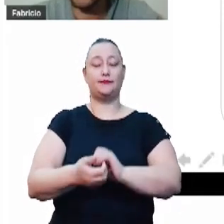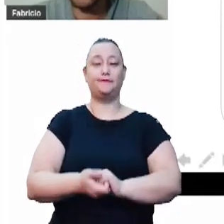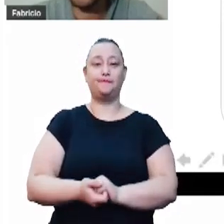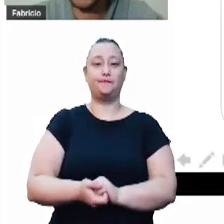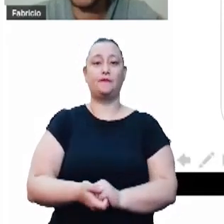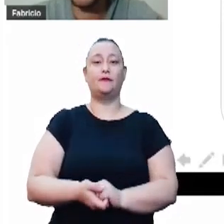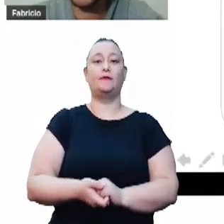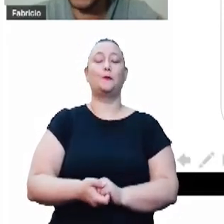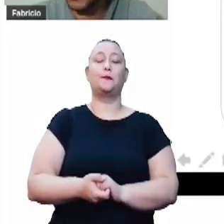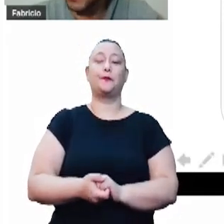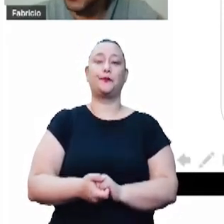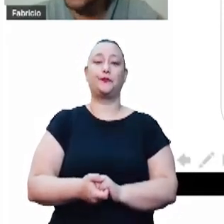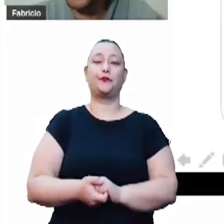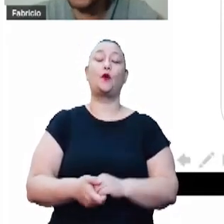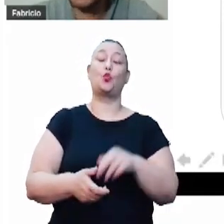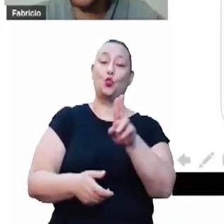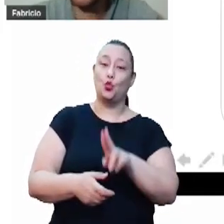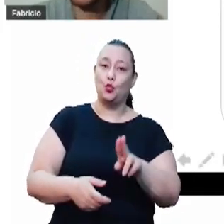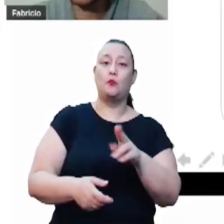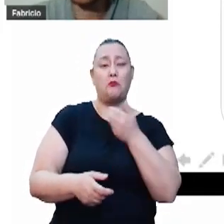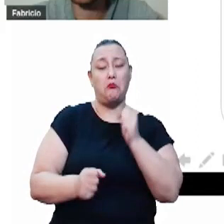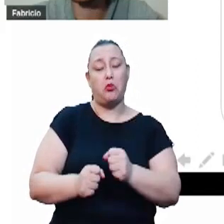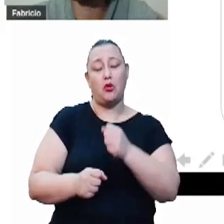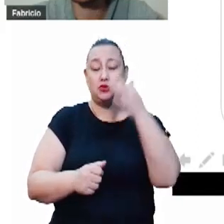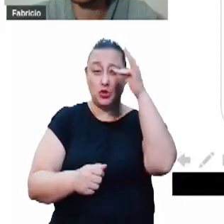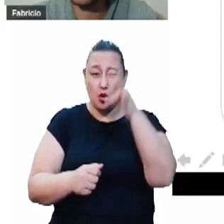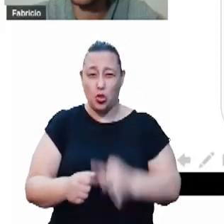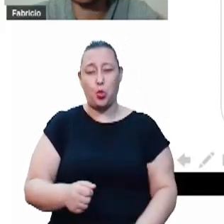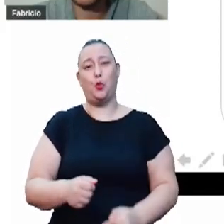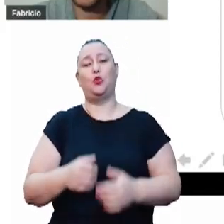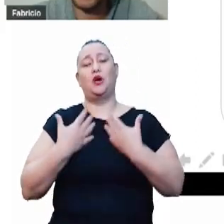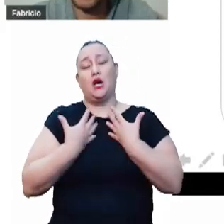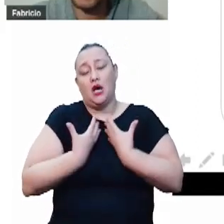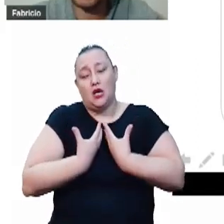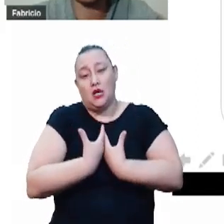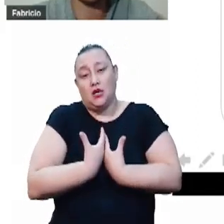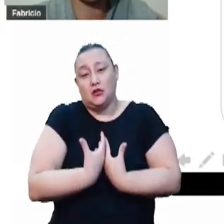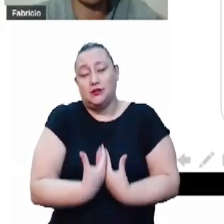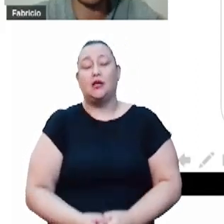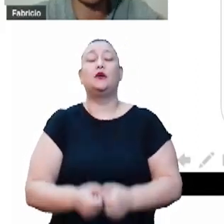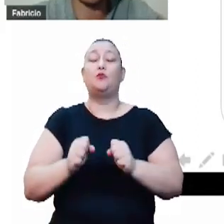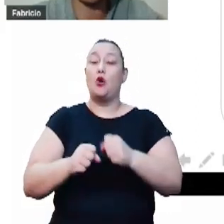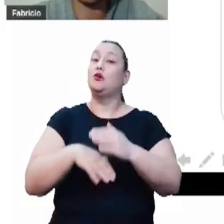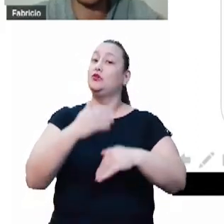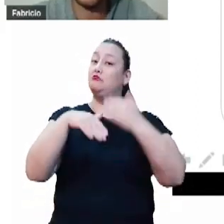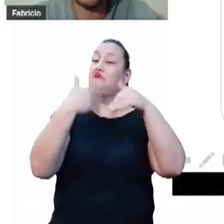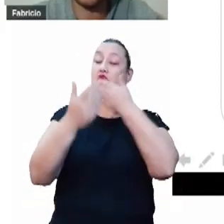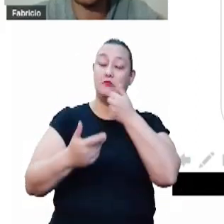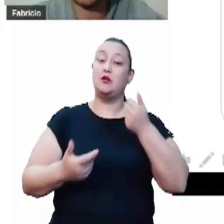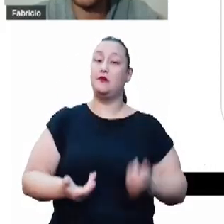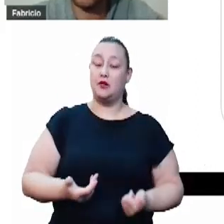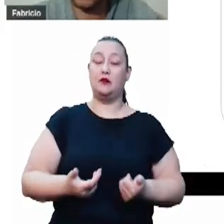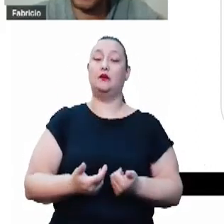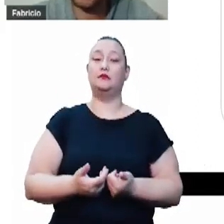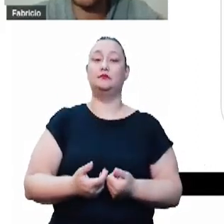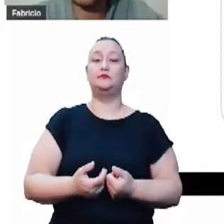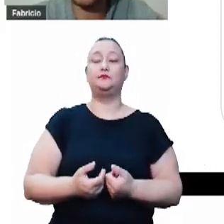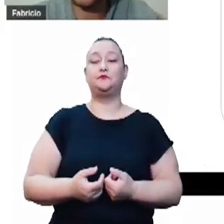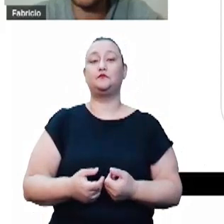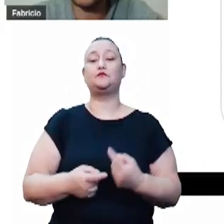Então é dor, né? O paciente pode ter uma melhora da dor, pode ter melhora de fadiga, daquele cansaço, aquela perda de energia que ele tem no dia a dia